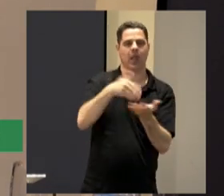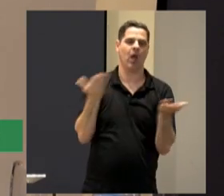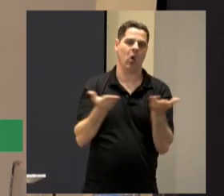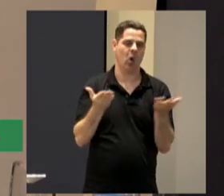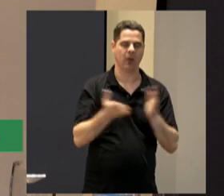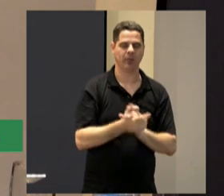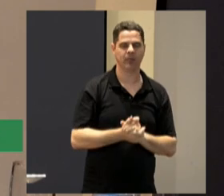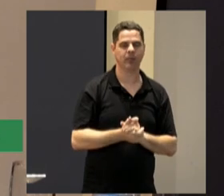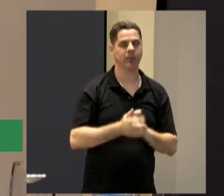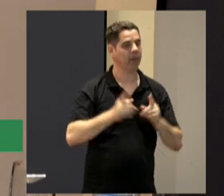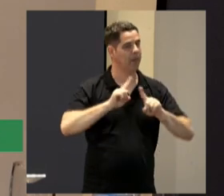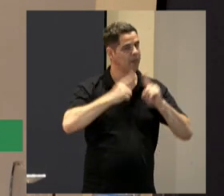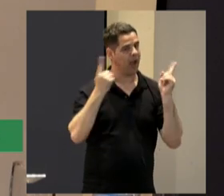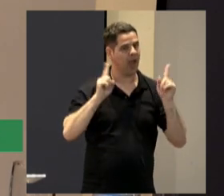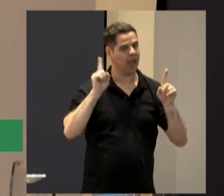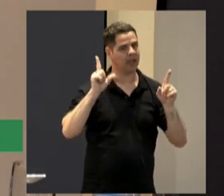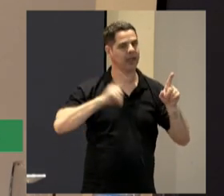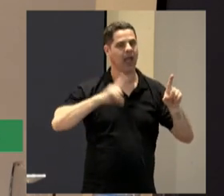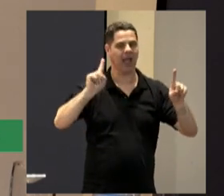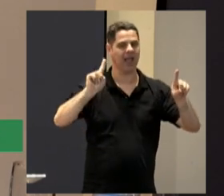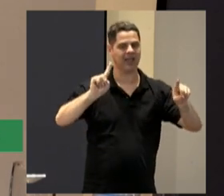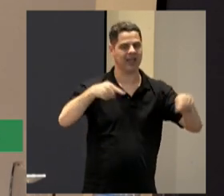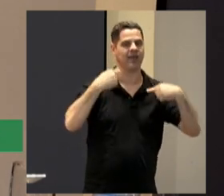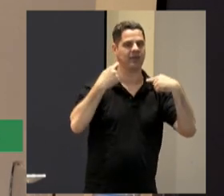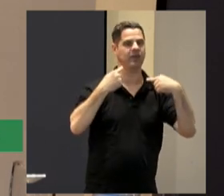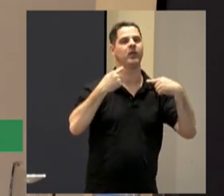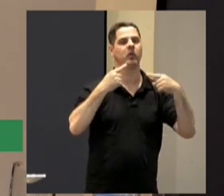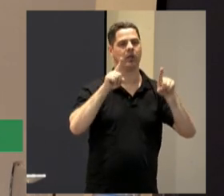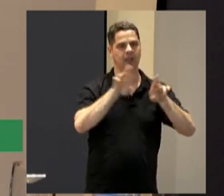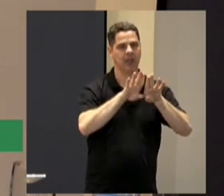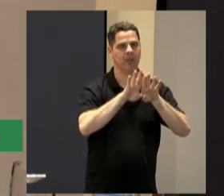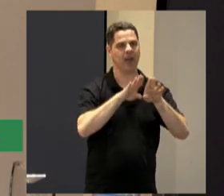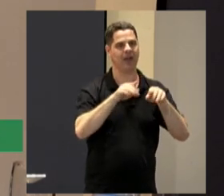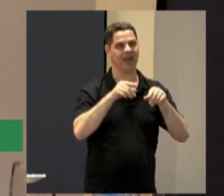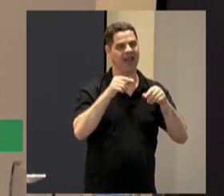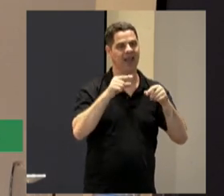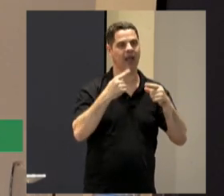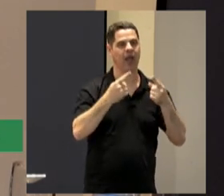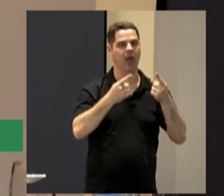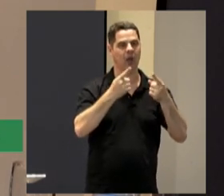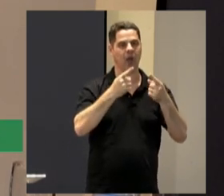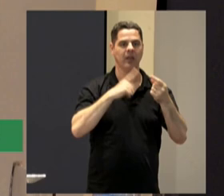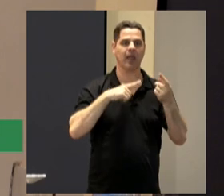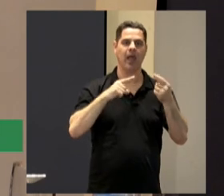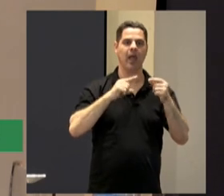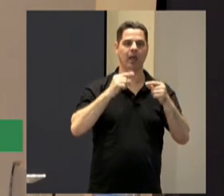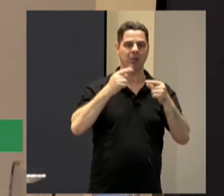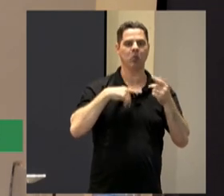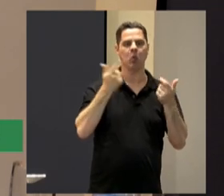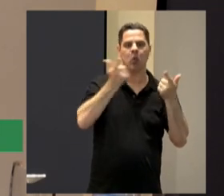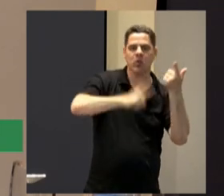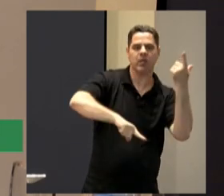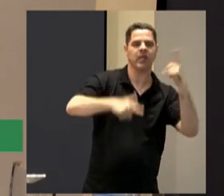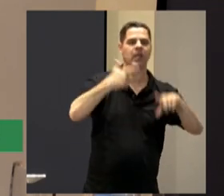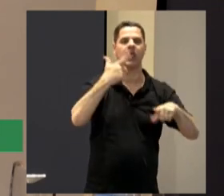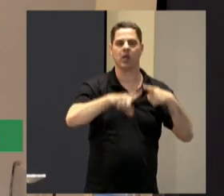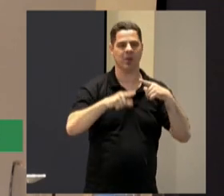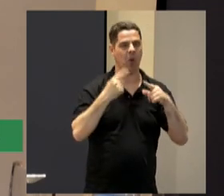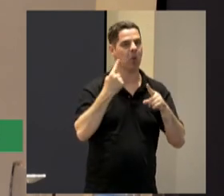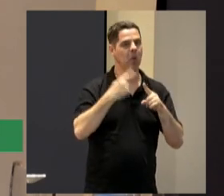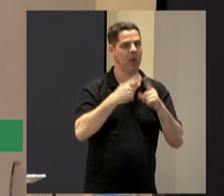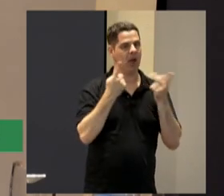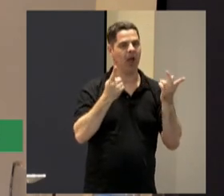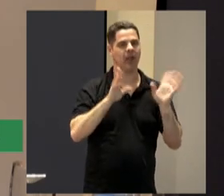Não perder de vista que temos desafios e retrocessos, mas celebrar nossas conquistas é grandioso e necessário.